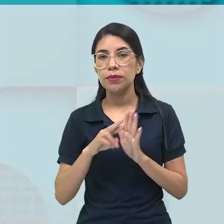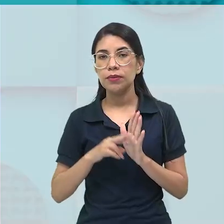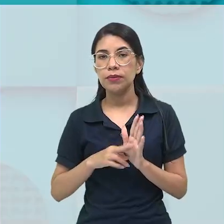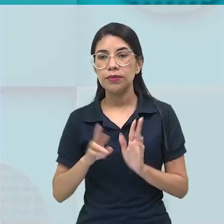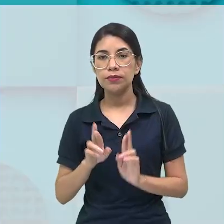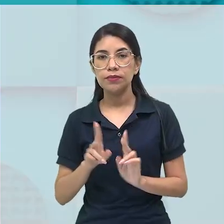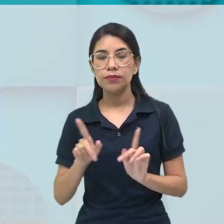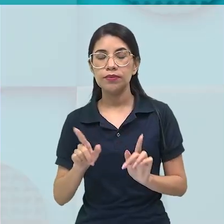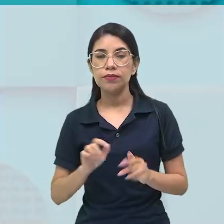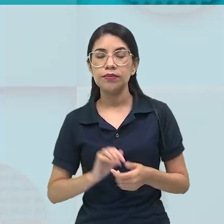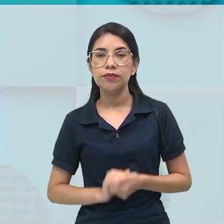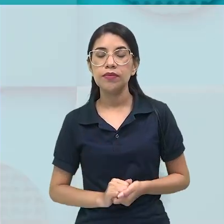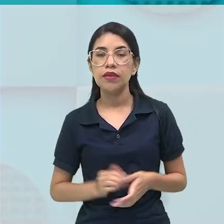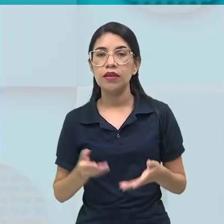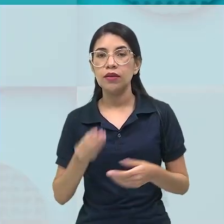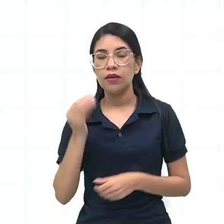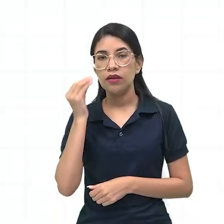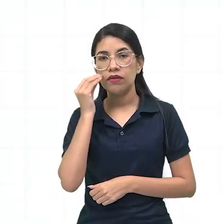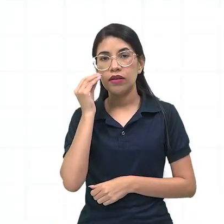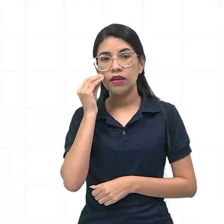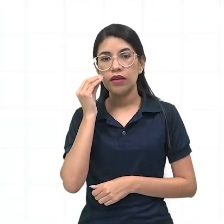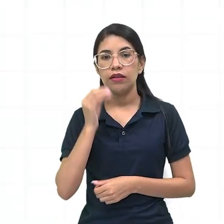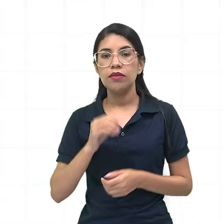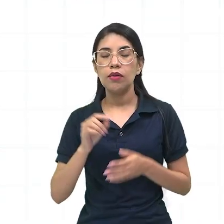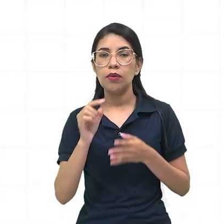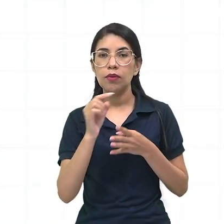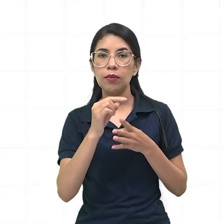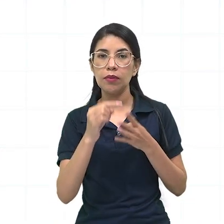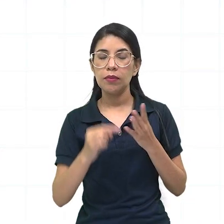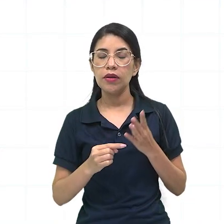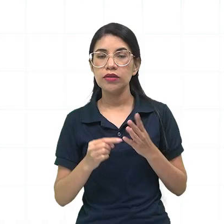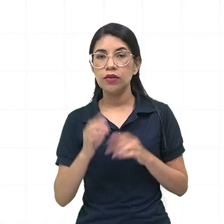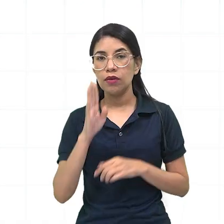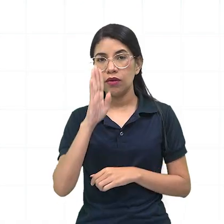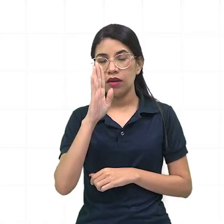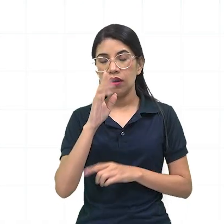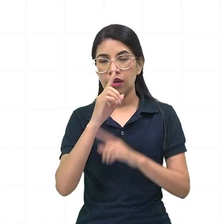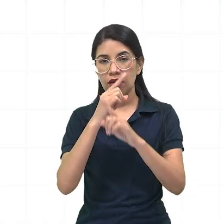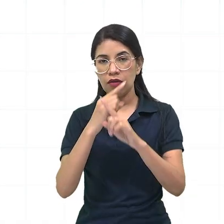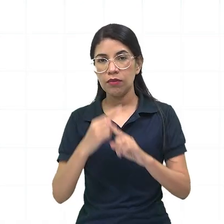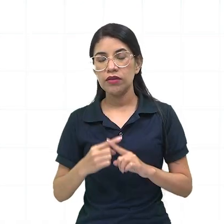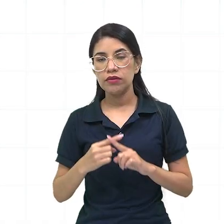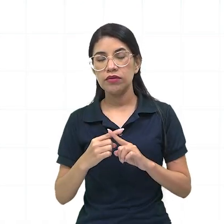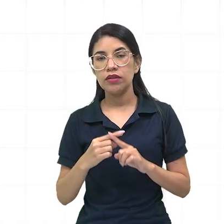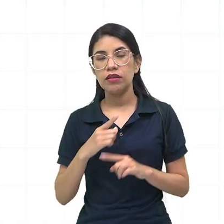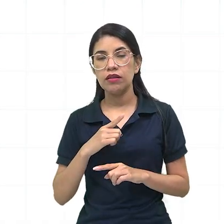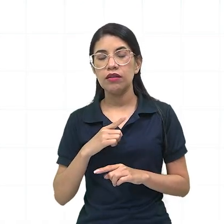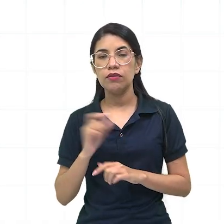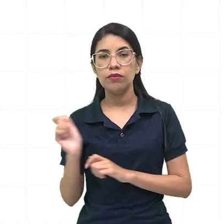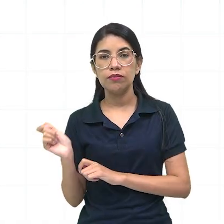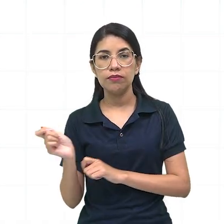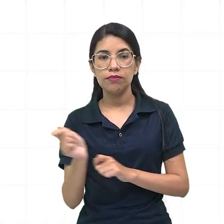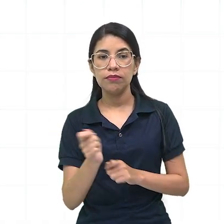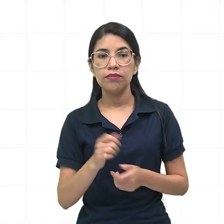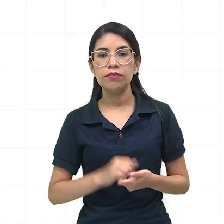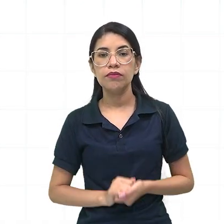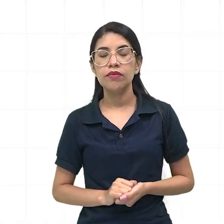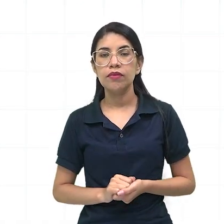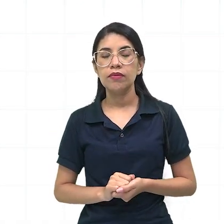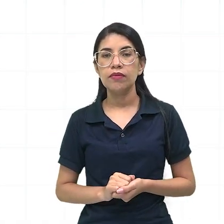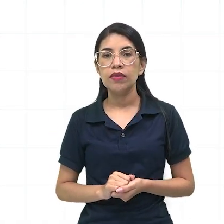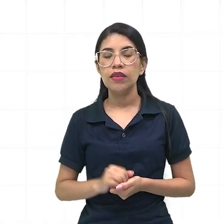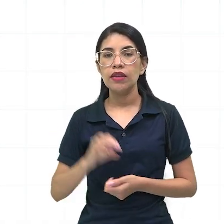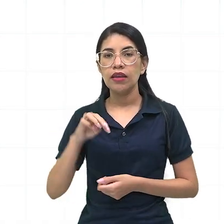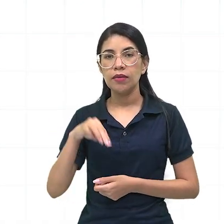regras. Agora vamos ver aqui as principais ligas e competições do beisebol. Nós temos aí a